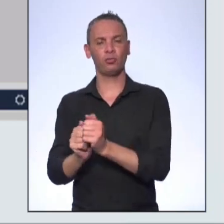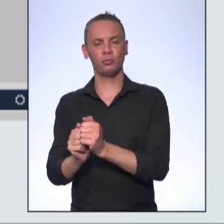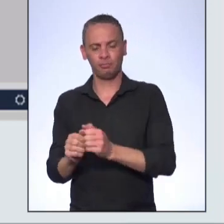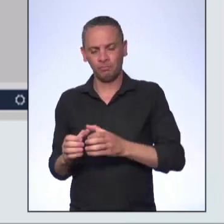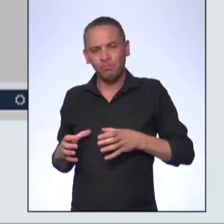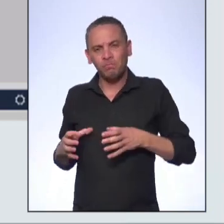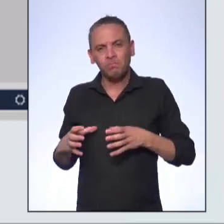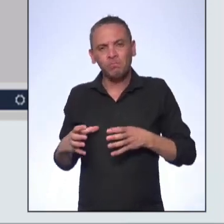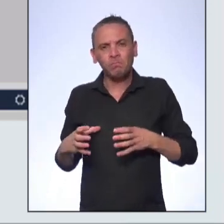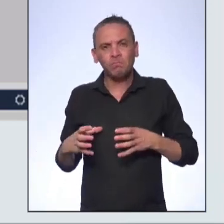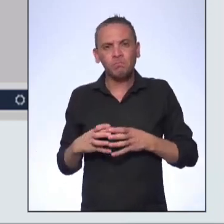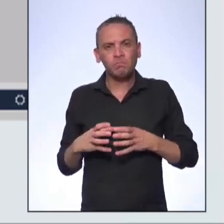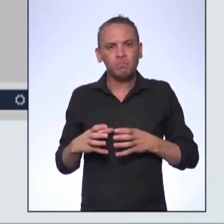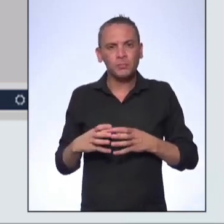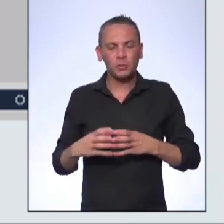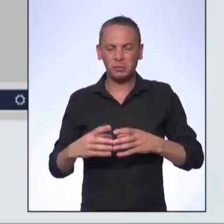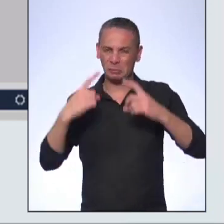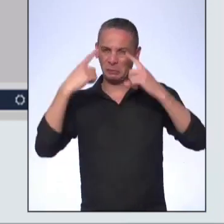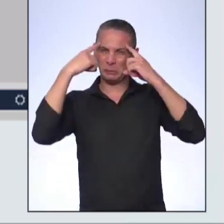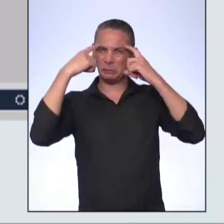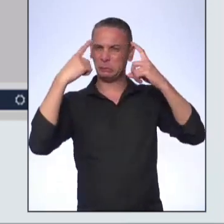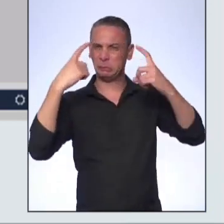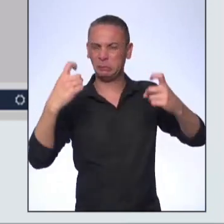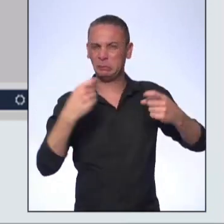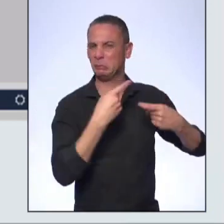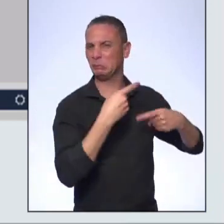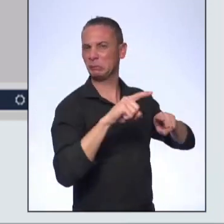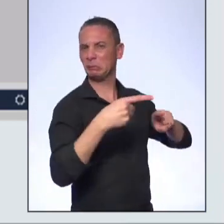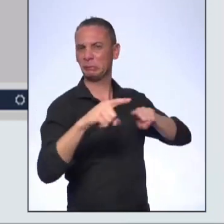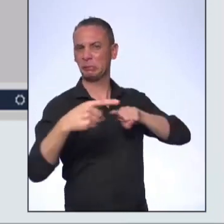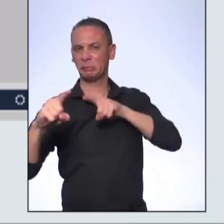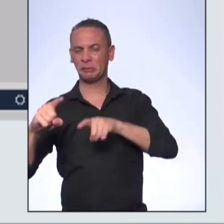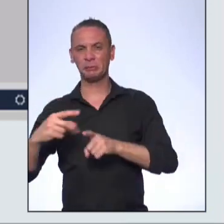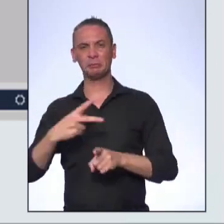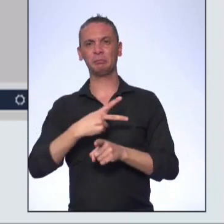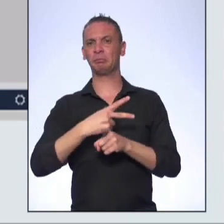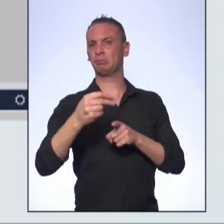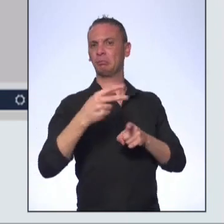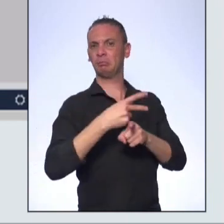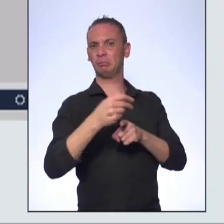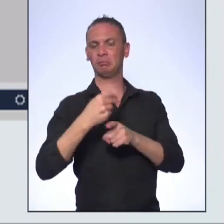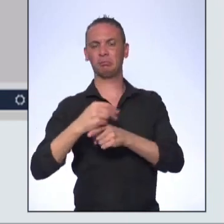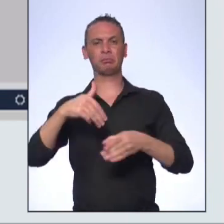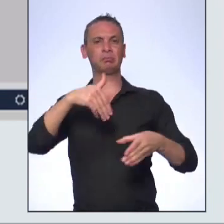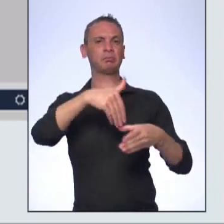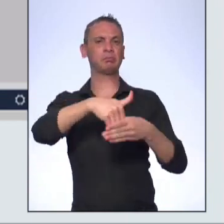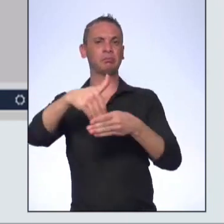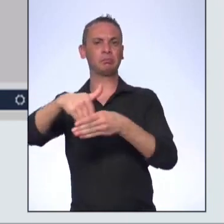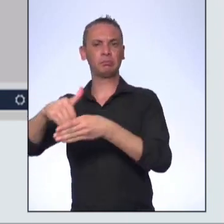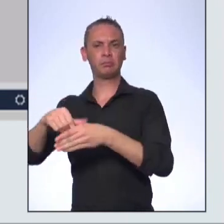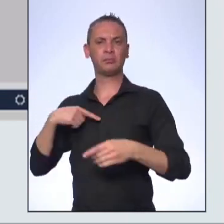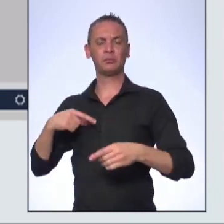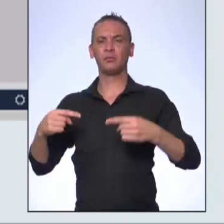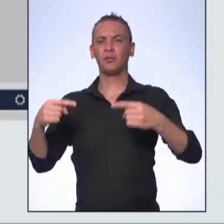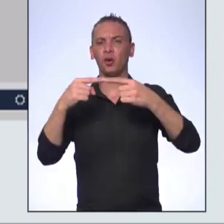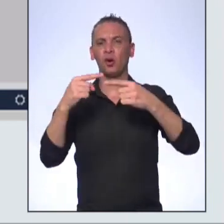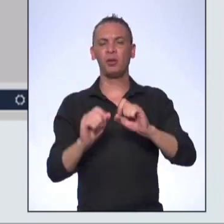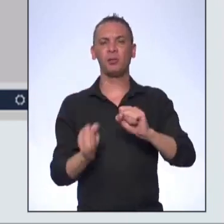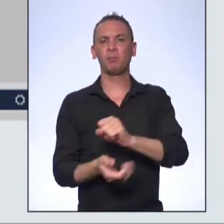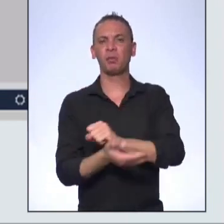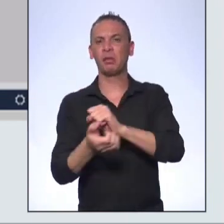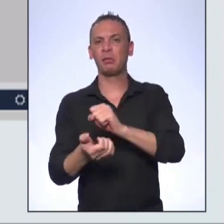práticas extremamente violentas para garantir a vitória em um processo eleitoral caracterizado por inúmeras